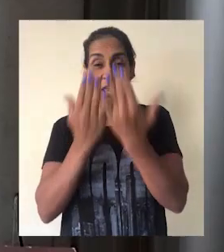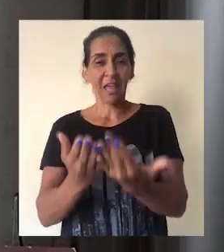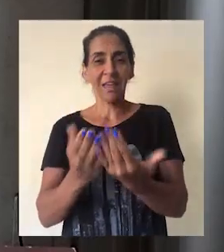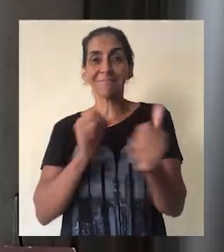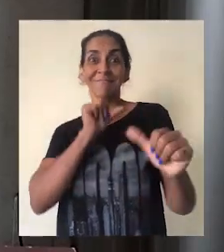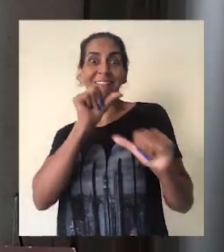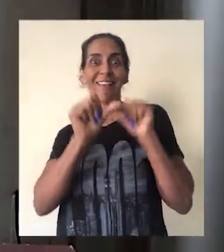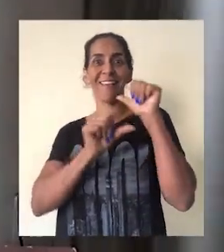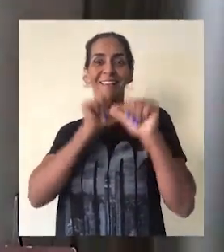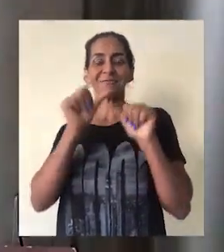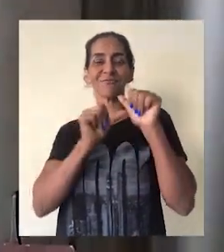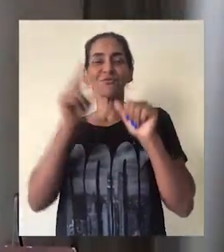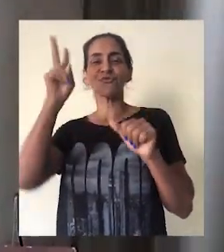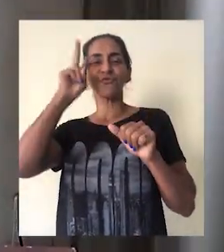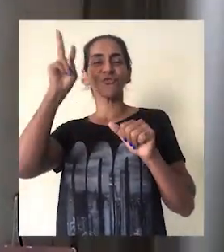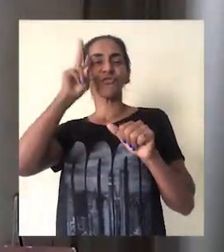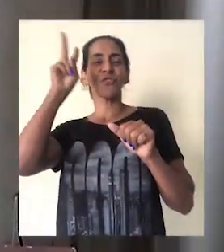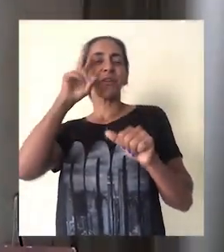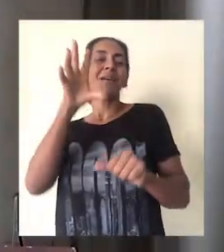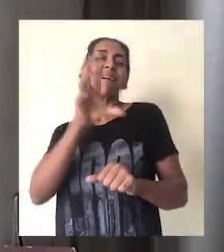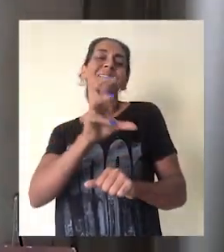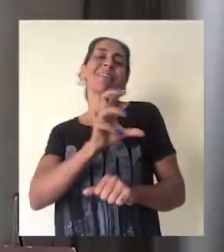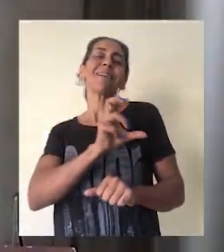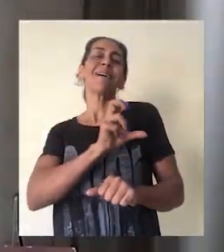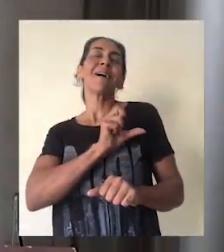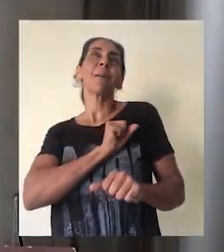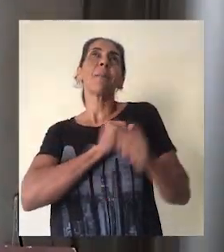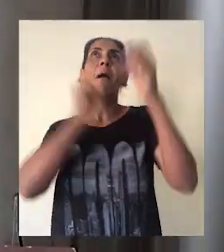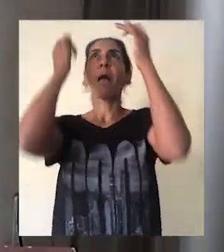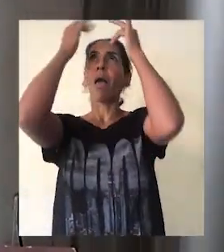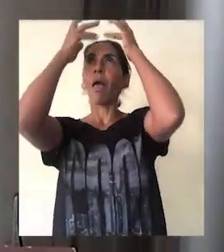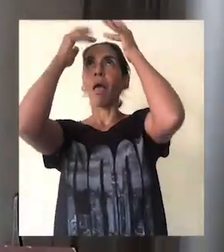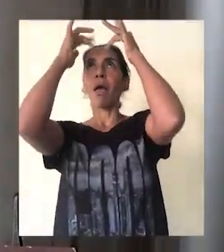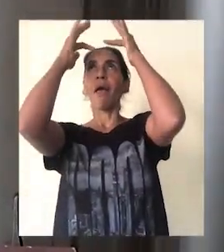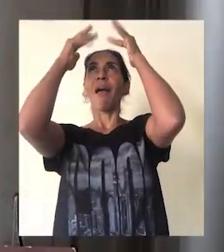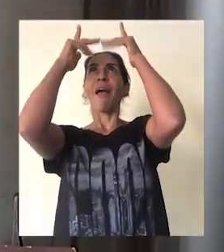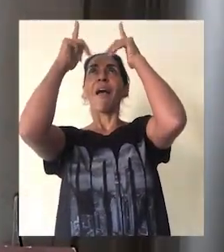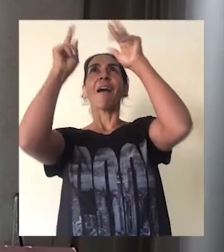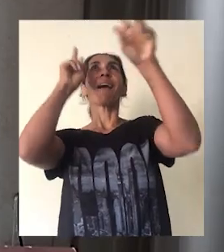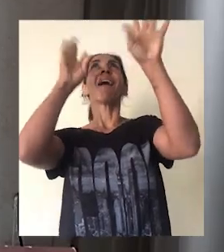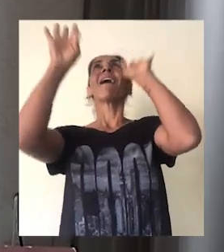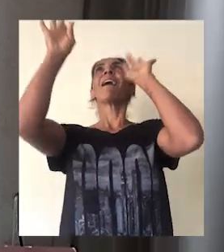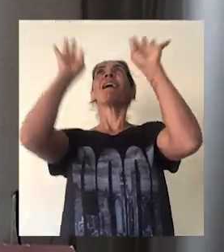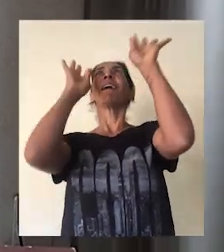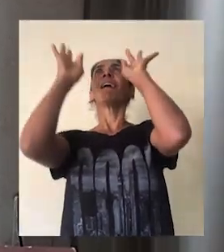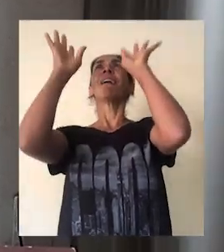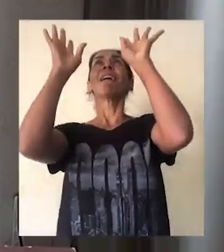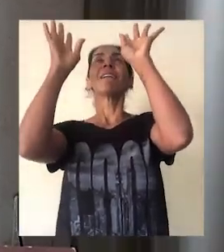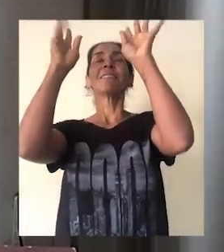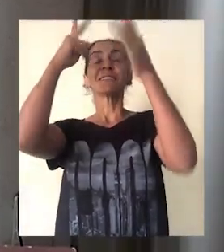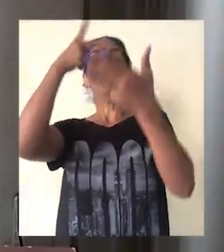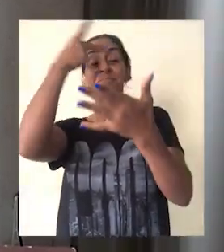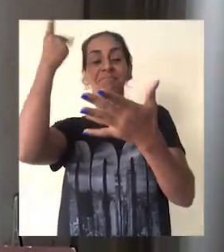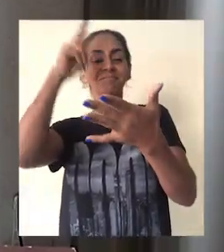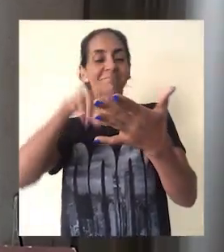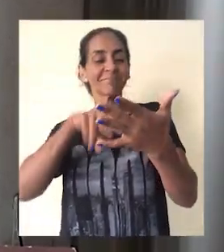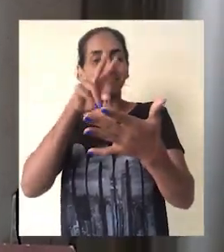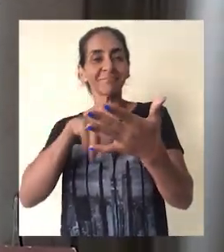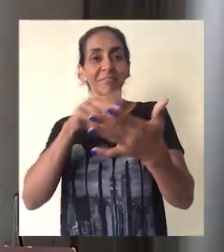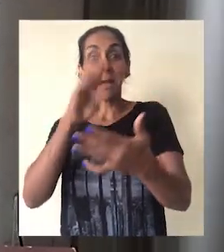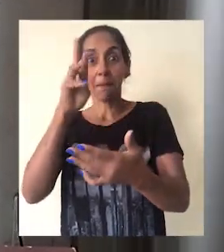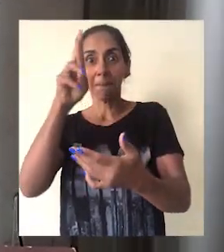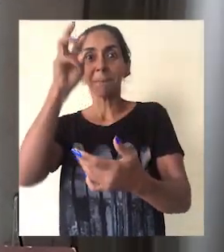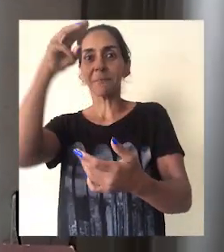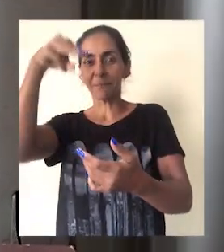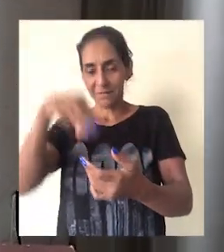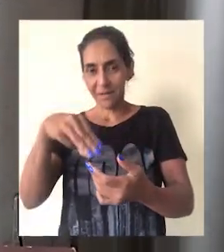romance atemporal, uma história que mexe com a imaginação dos leitores e também dos telespectadores. E Bram Stoker deu vida não